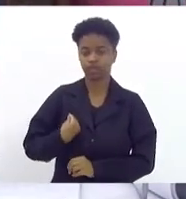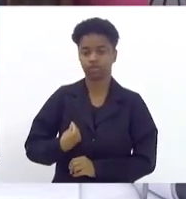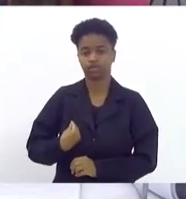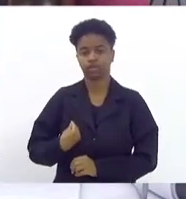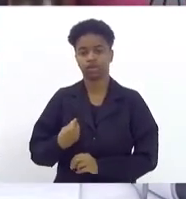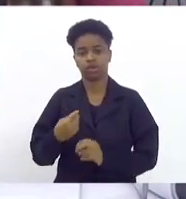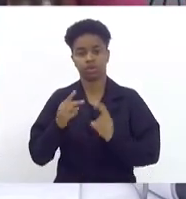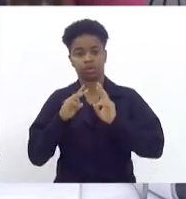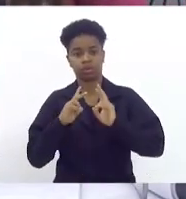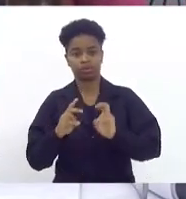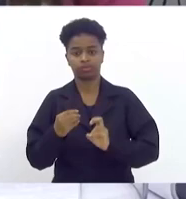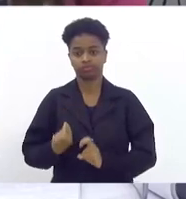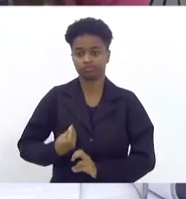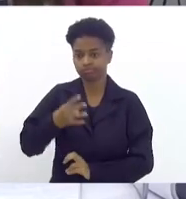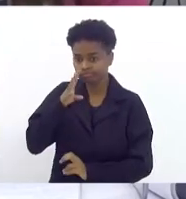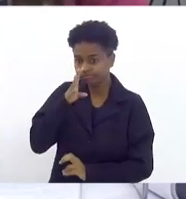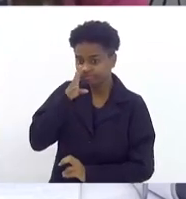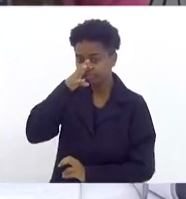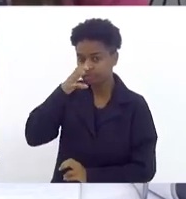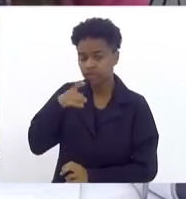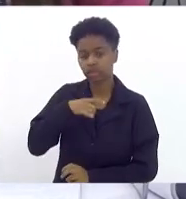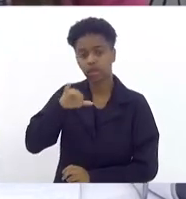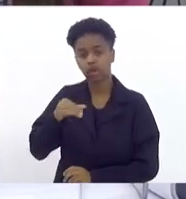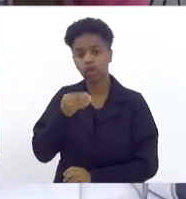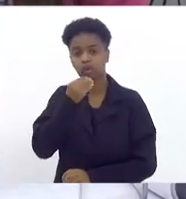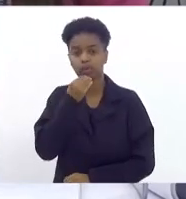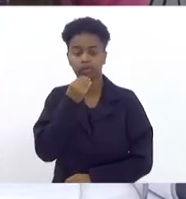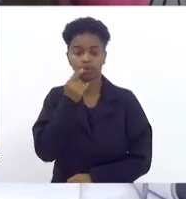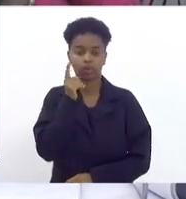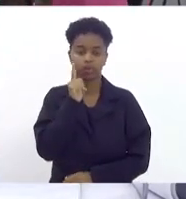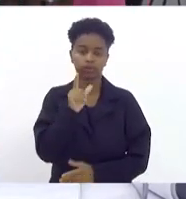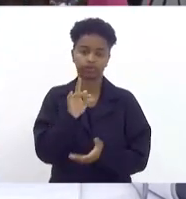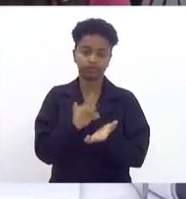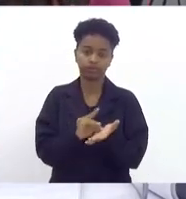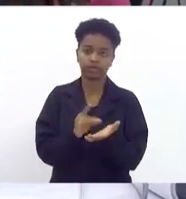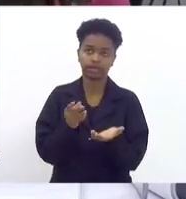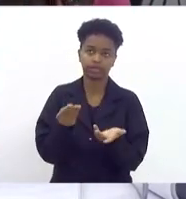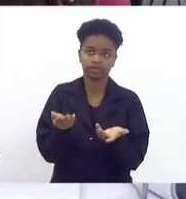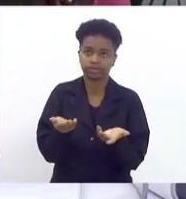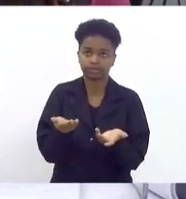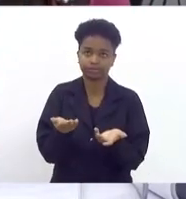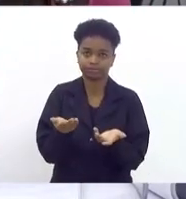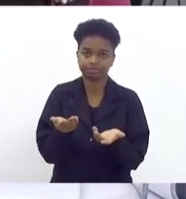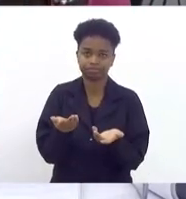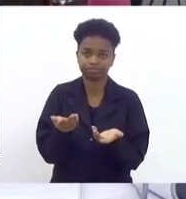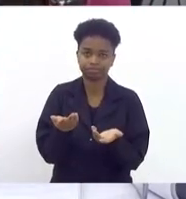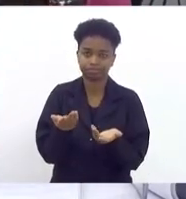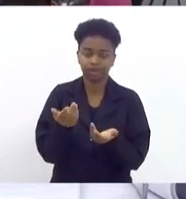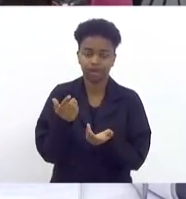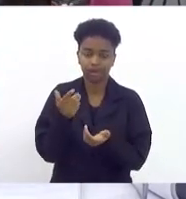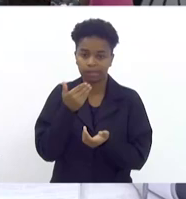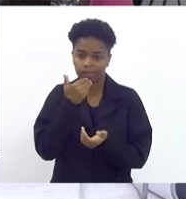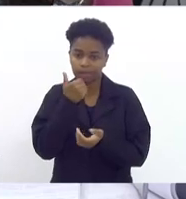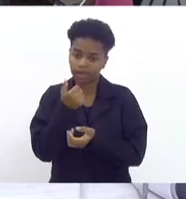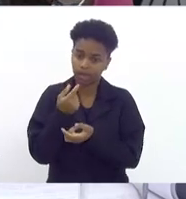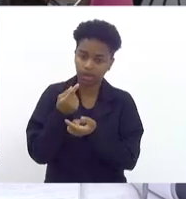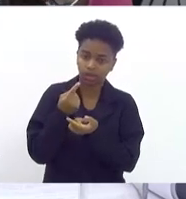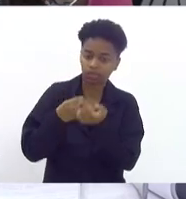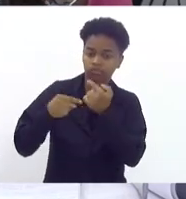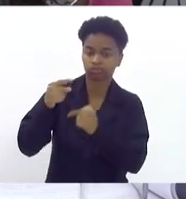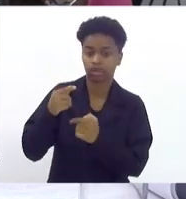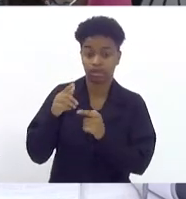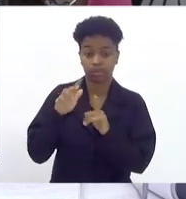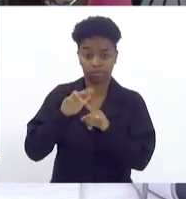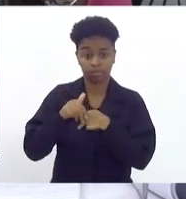da sua sobrevivência, a oportunidade de tirar, de fato, uma vida mais digna. E essa é a intenção deste